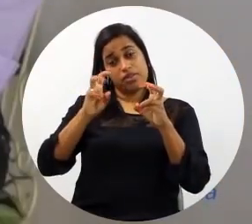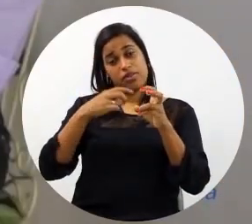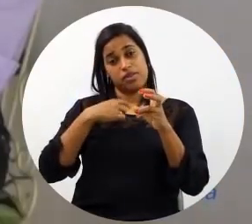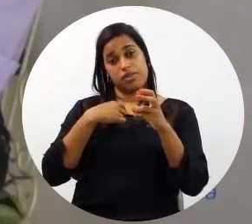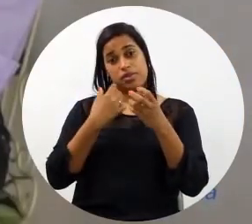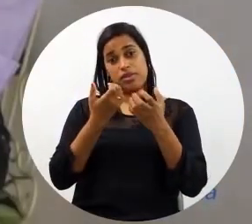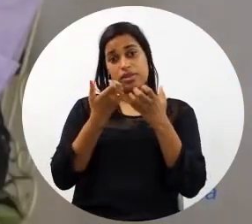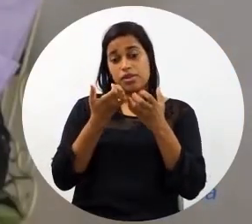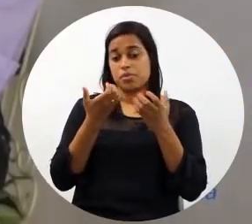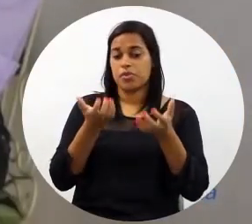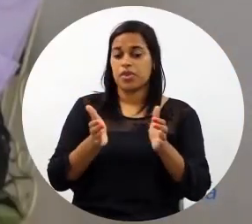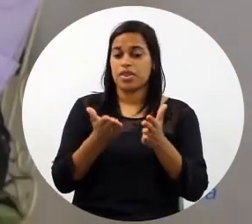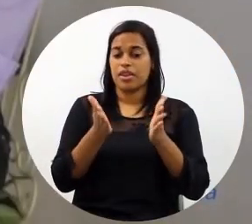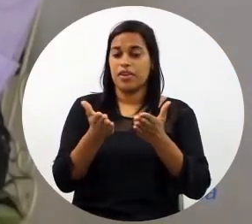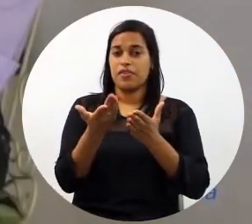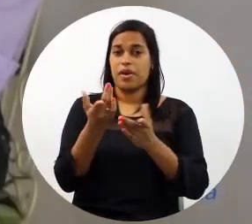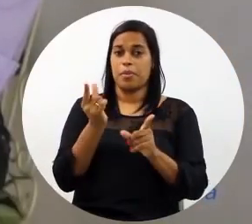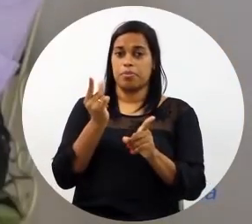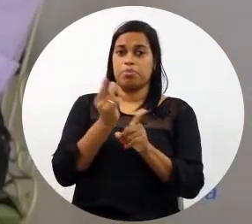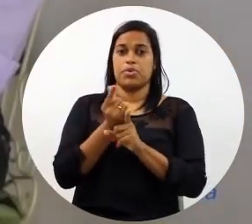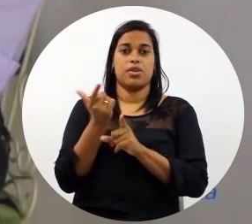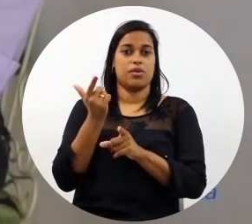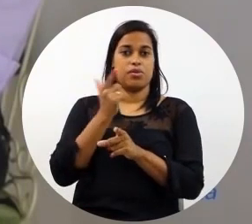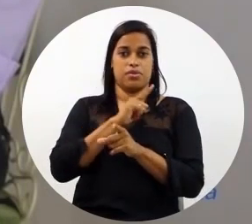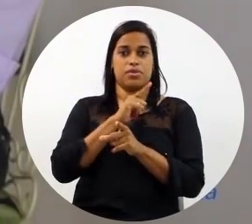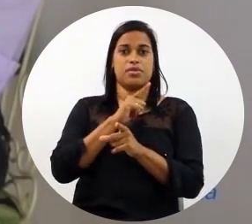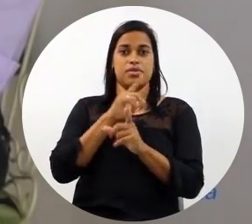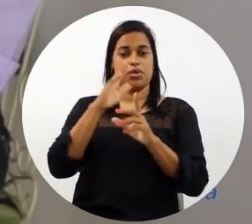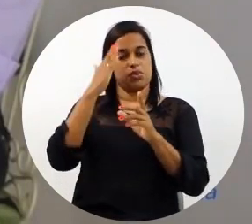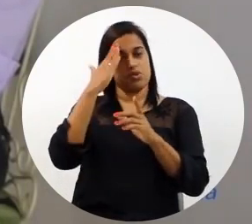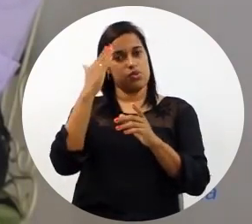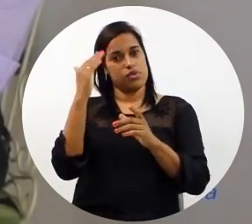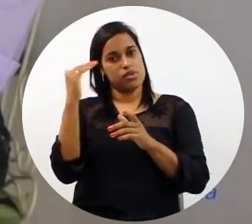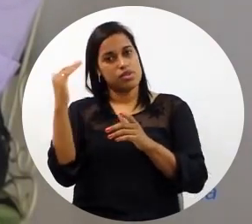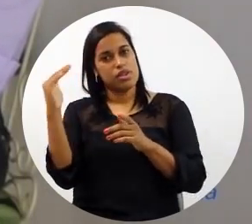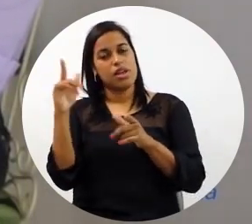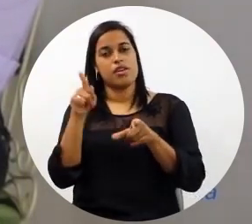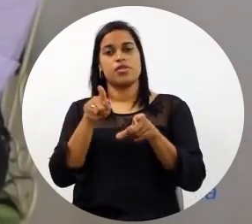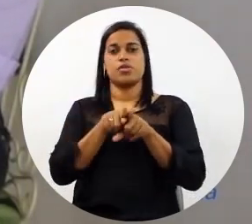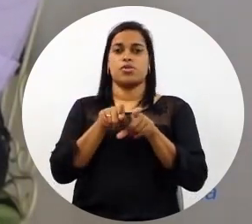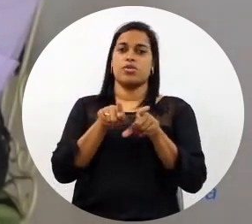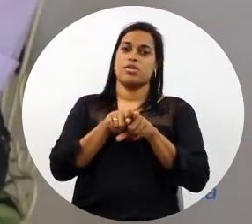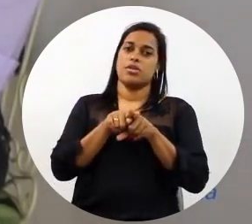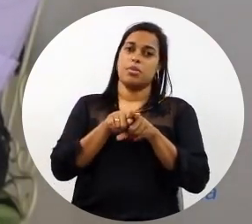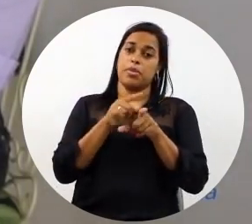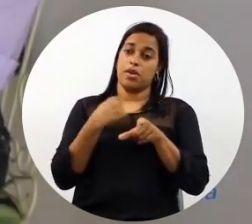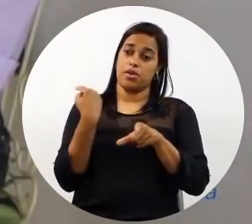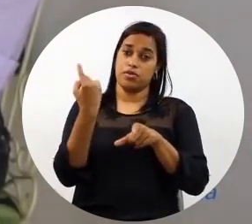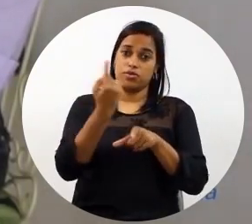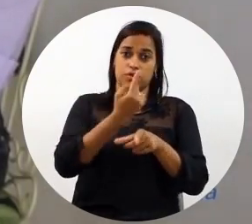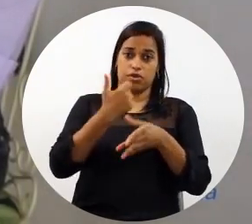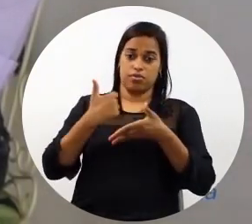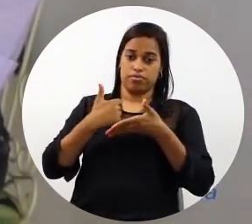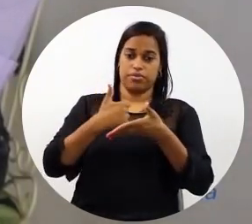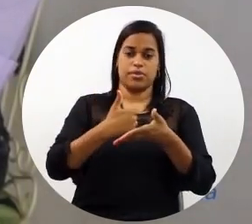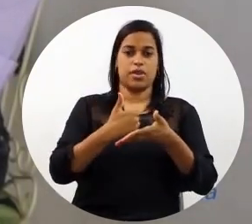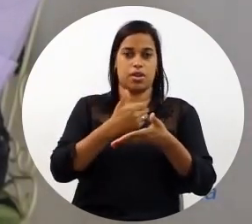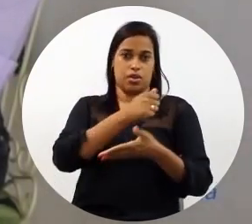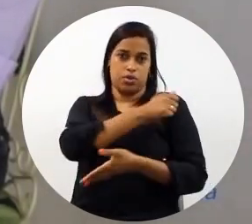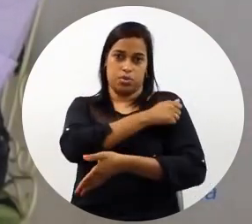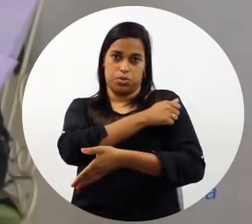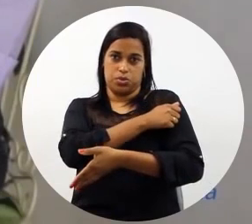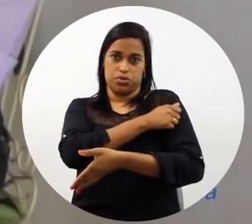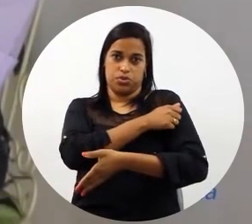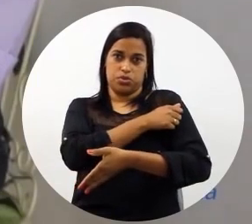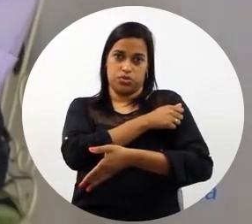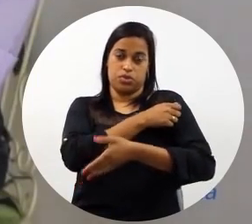que a gente deve motivar para alcançar um sucesso, um êxito junto aos nossos colaboradores, né? A